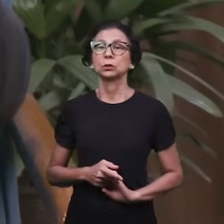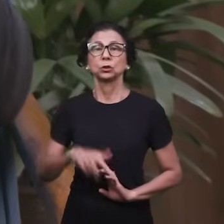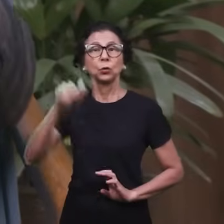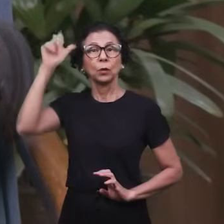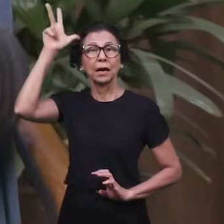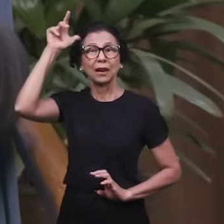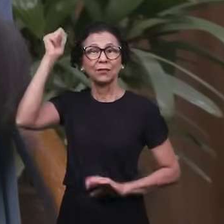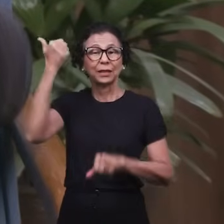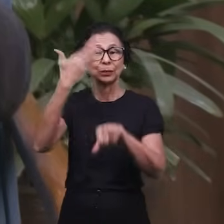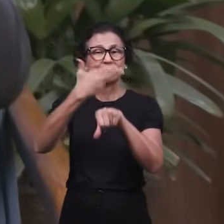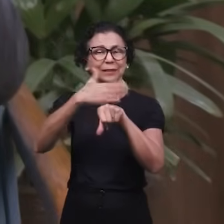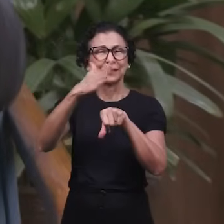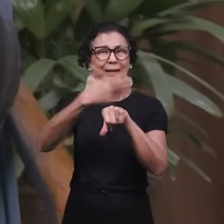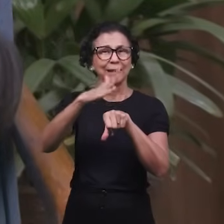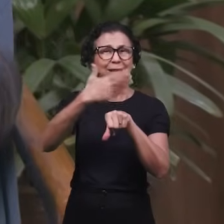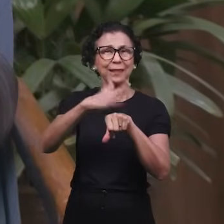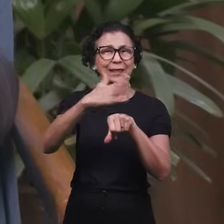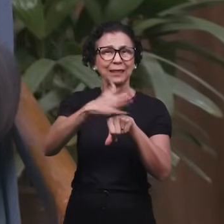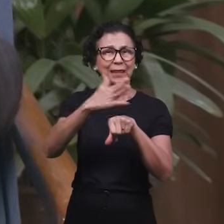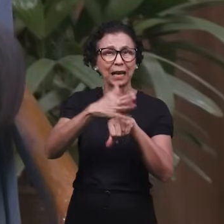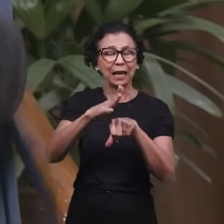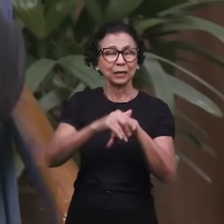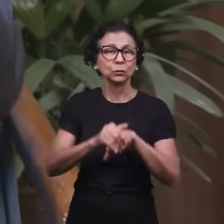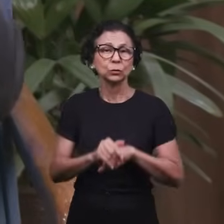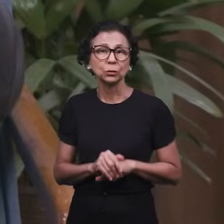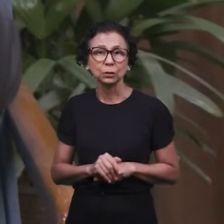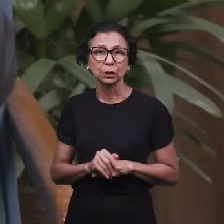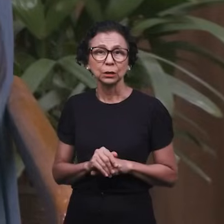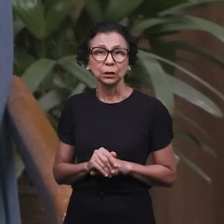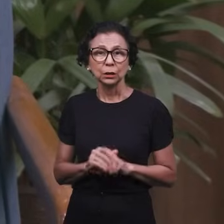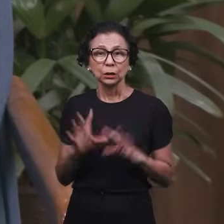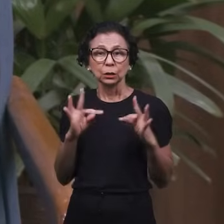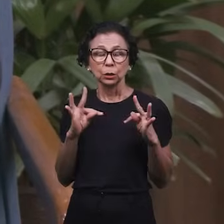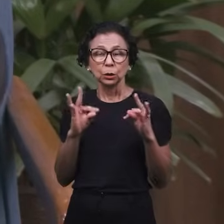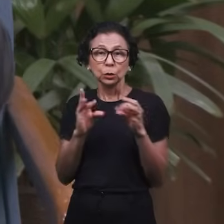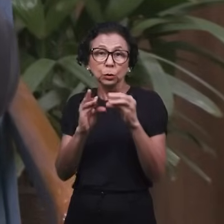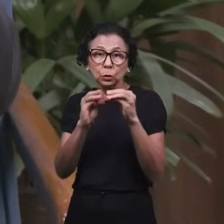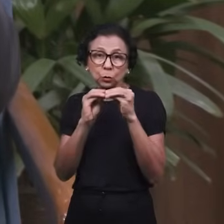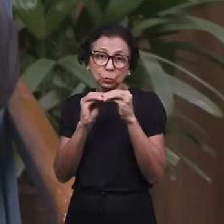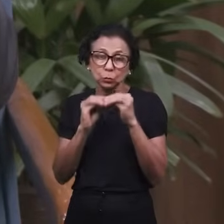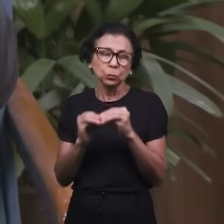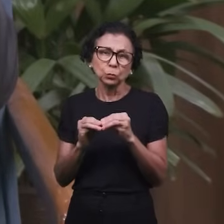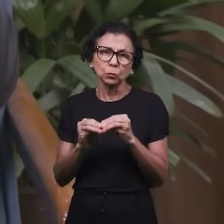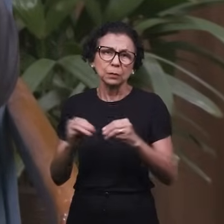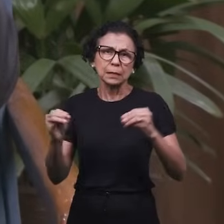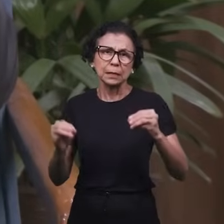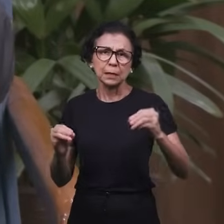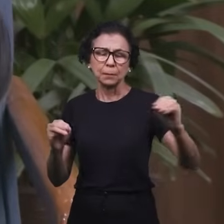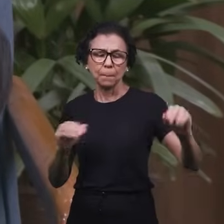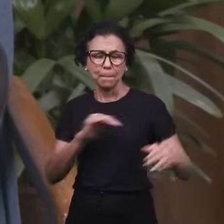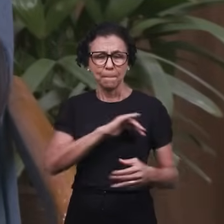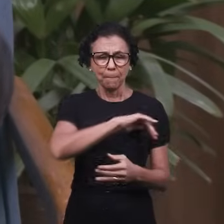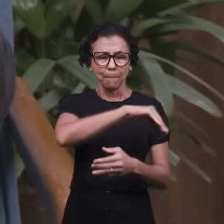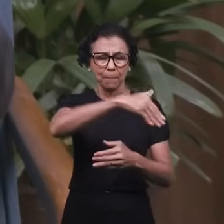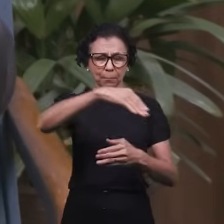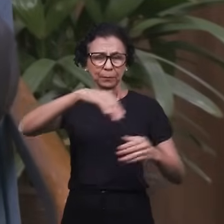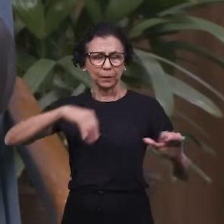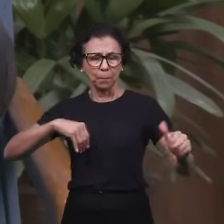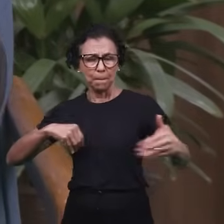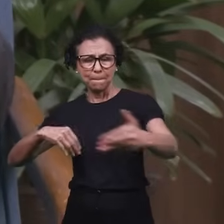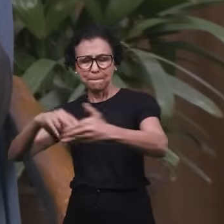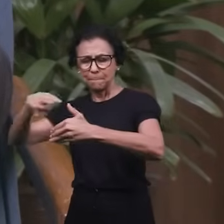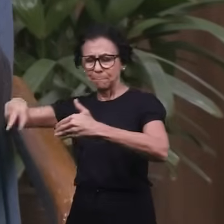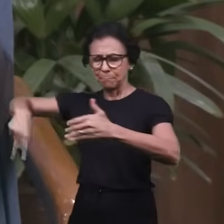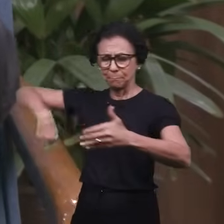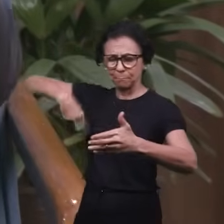preparados, estruturados, protegidos, e quanto melhor, quanto mais valente o